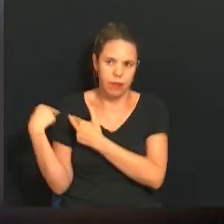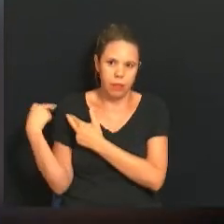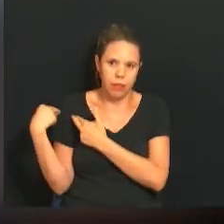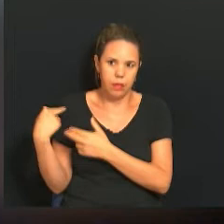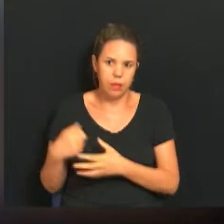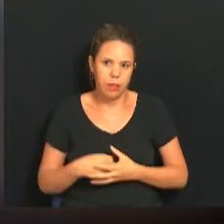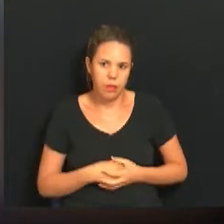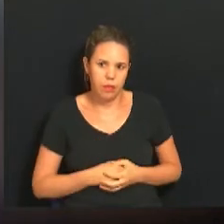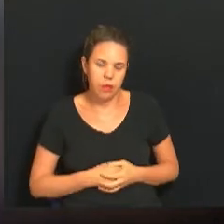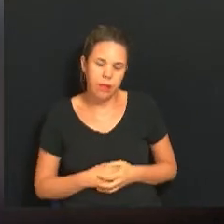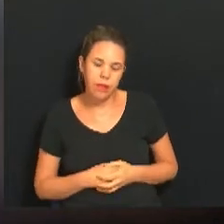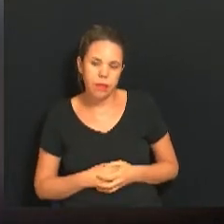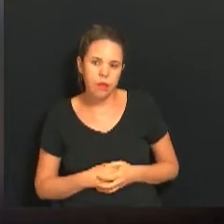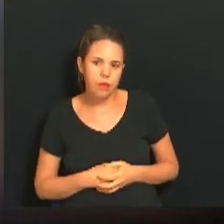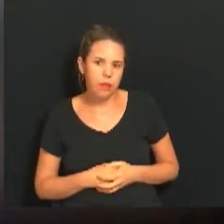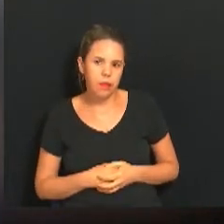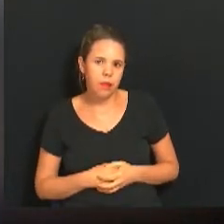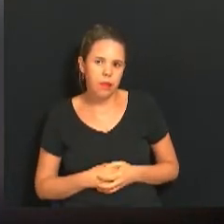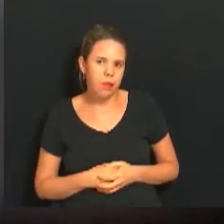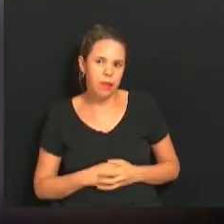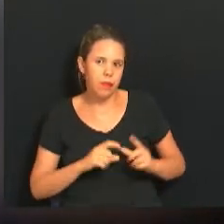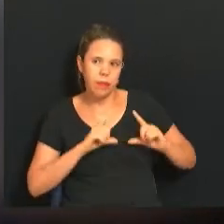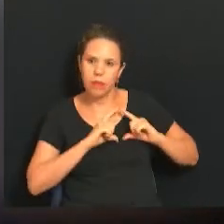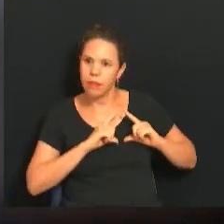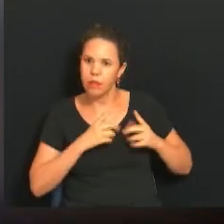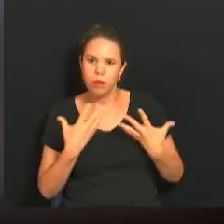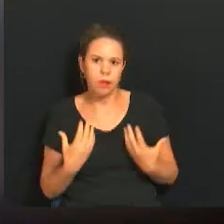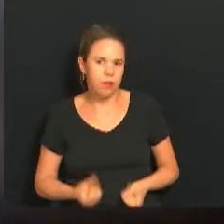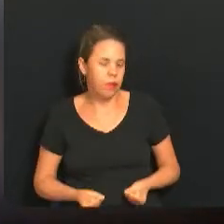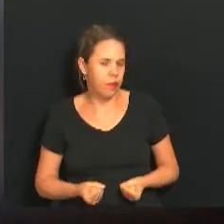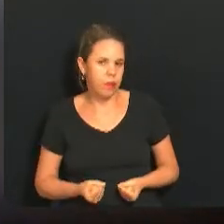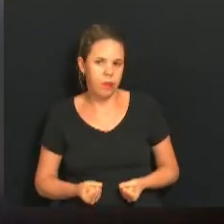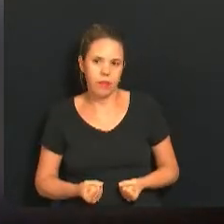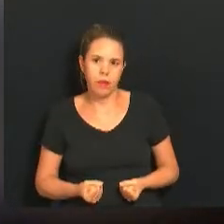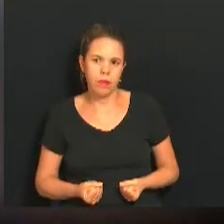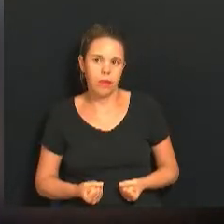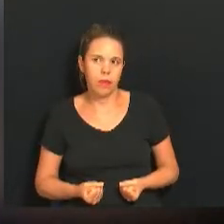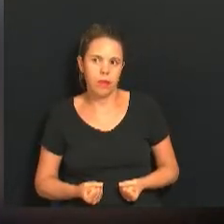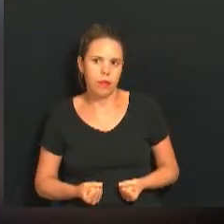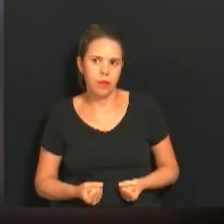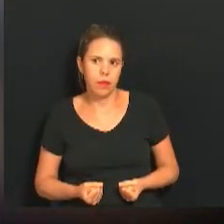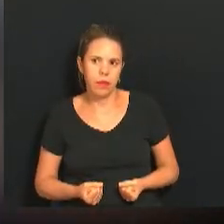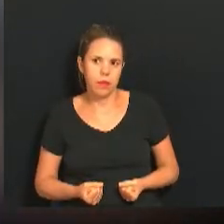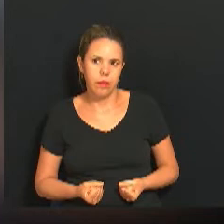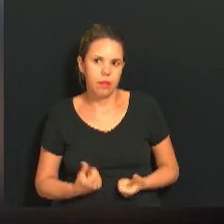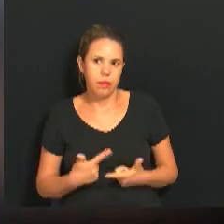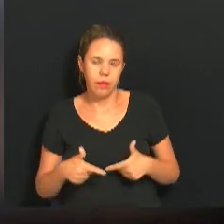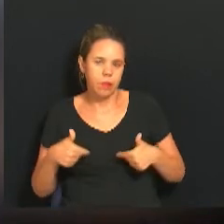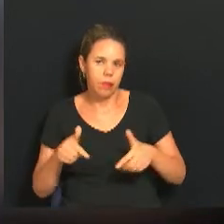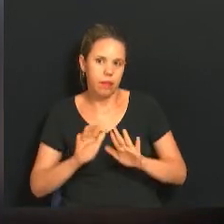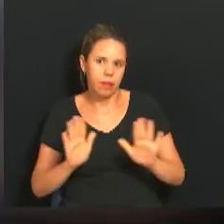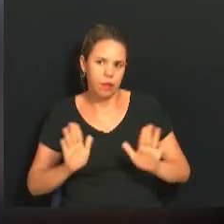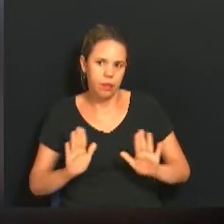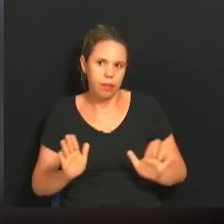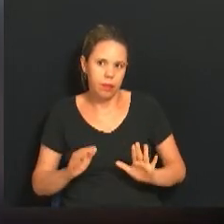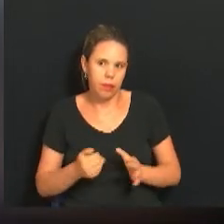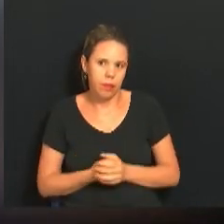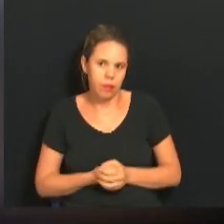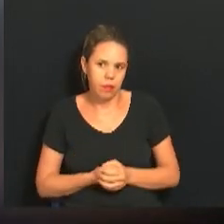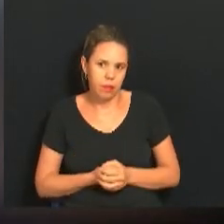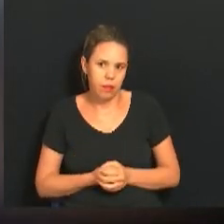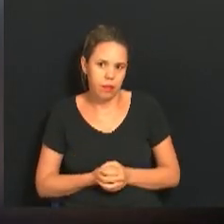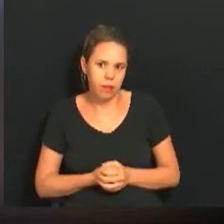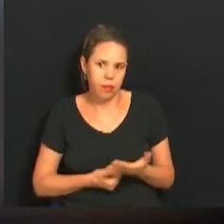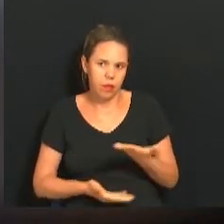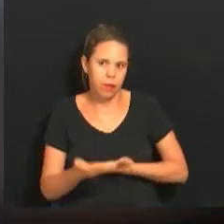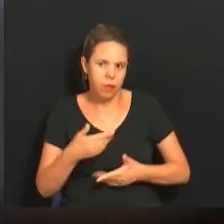município. Não cabe à Defesa Civil execução de obras, não cabe nenhum tipo de ação de